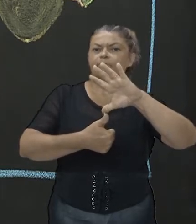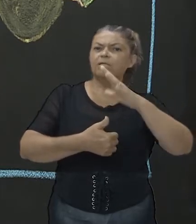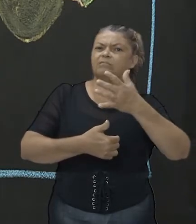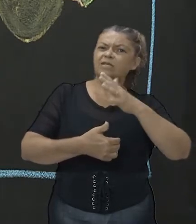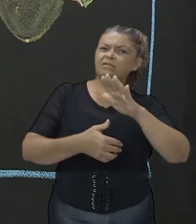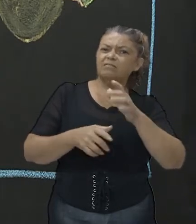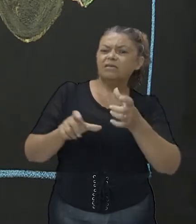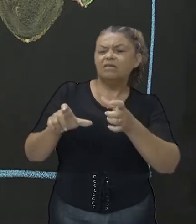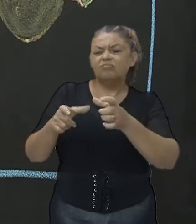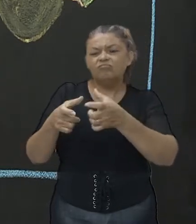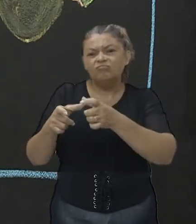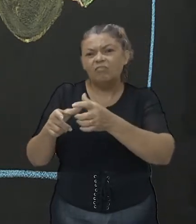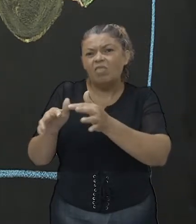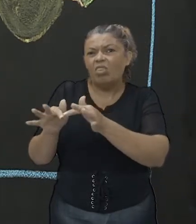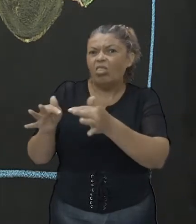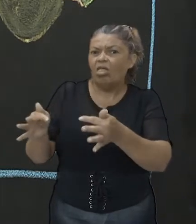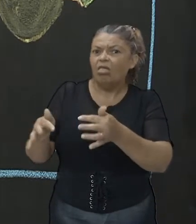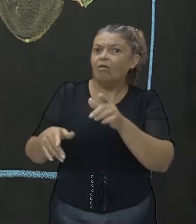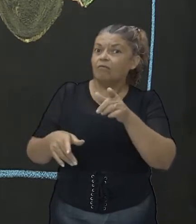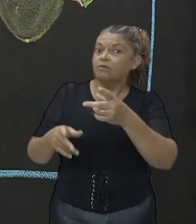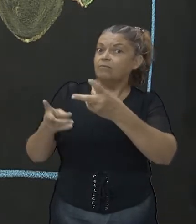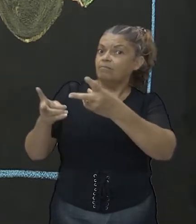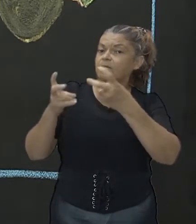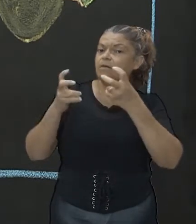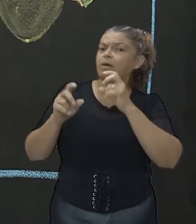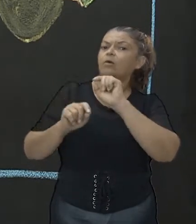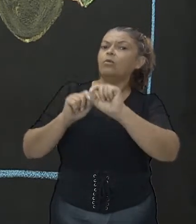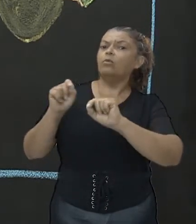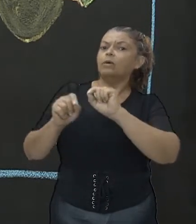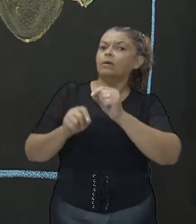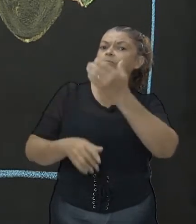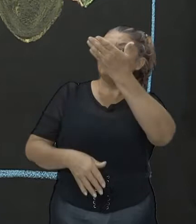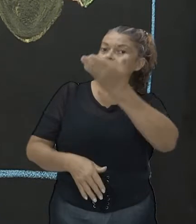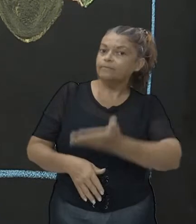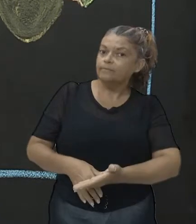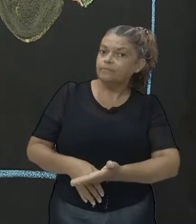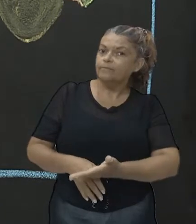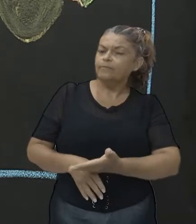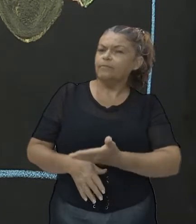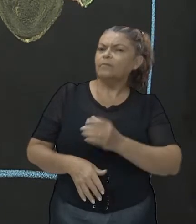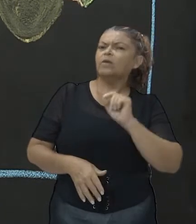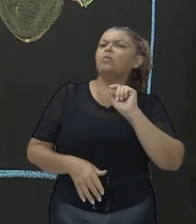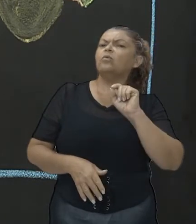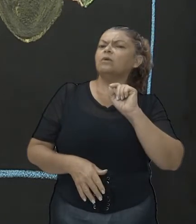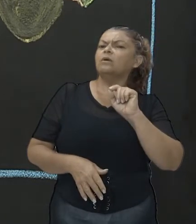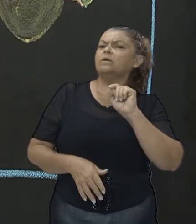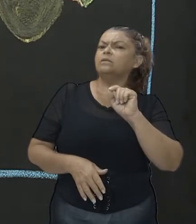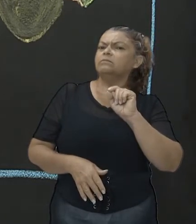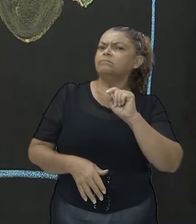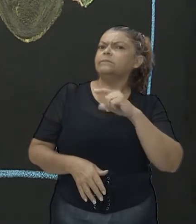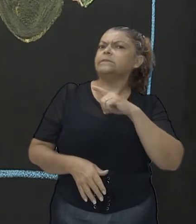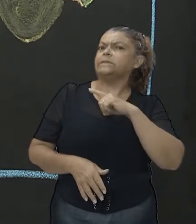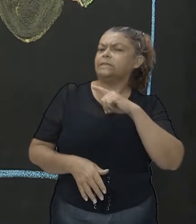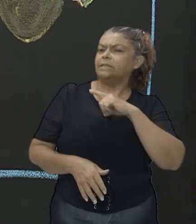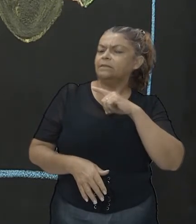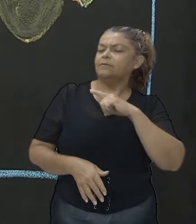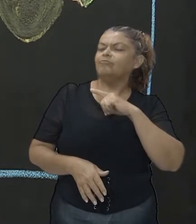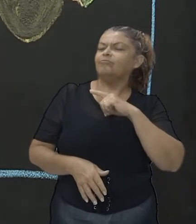América Latina, ó, vocês vão perceber que, nesse caso, quer dizer que tem uma menor população,